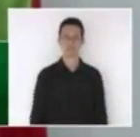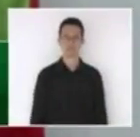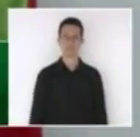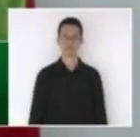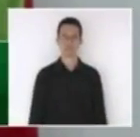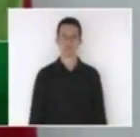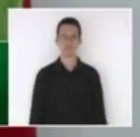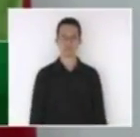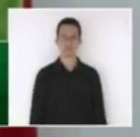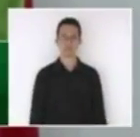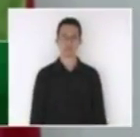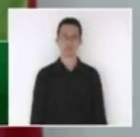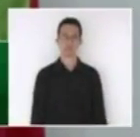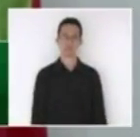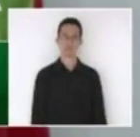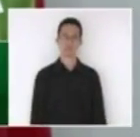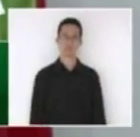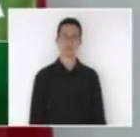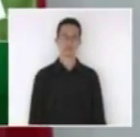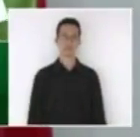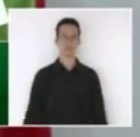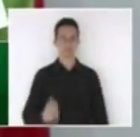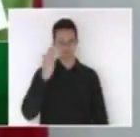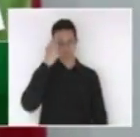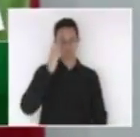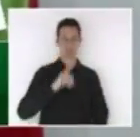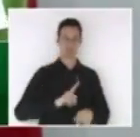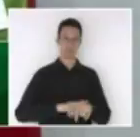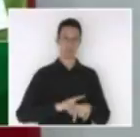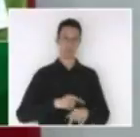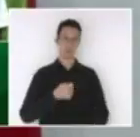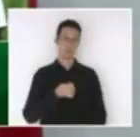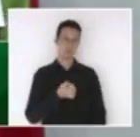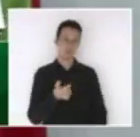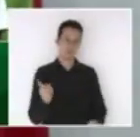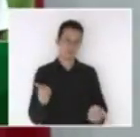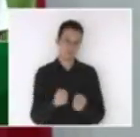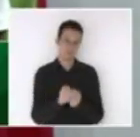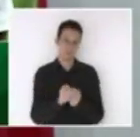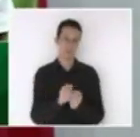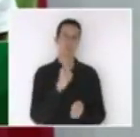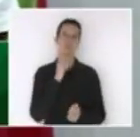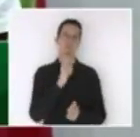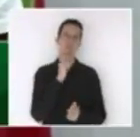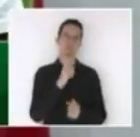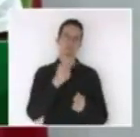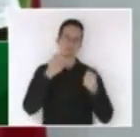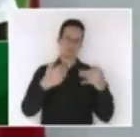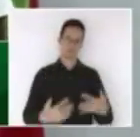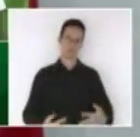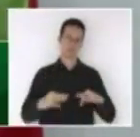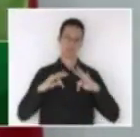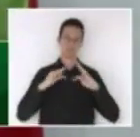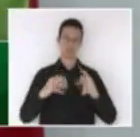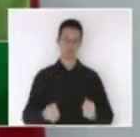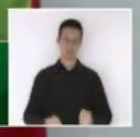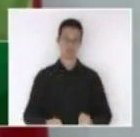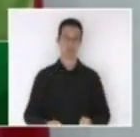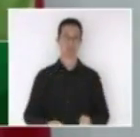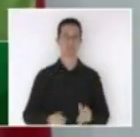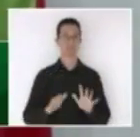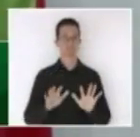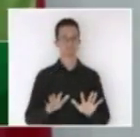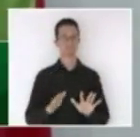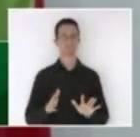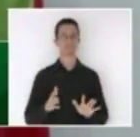sabendo que o nosso tempo é muito pequeno e a gente não pode falar tudo aquilo que a gente realmente precisa, mas essa exposição